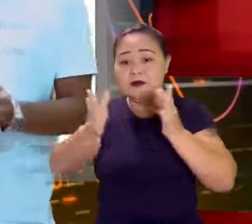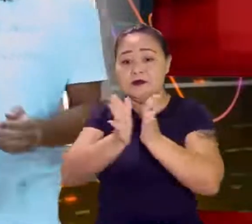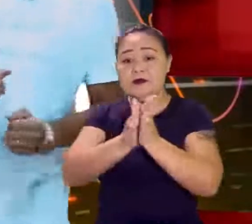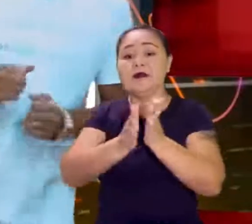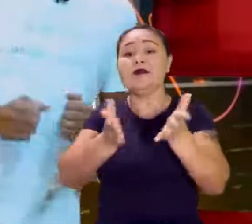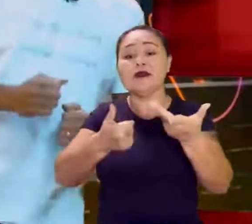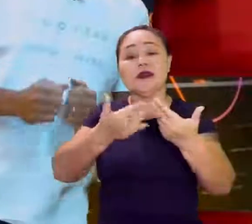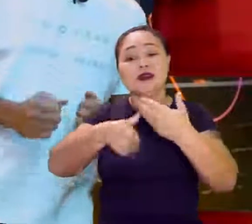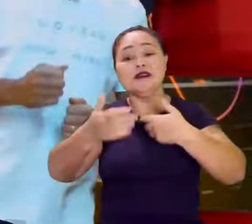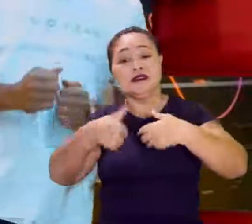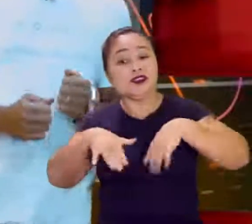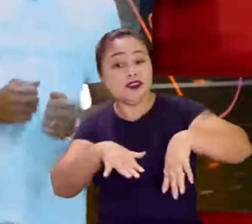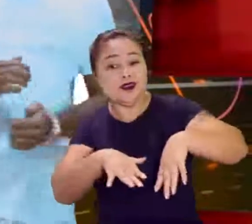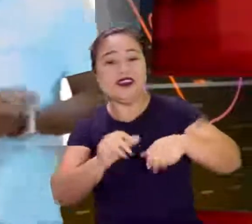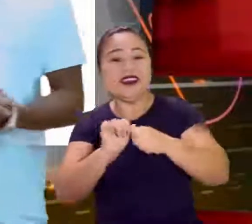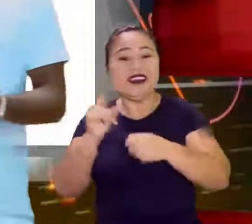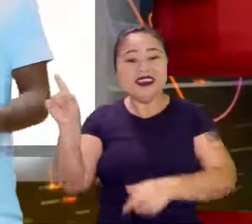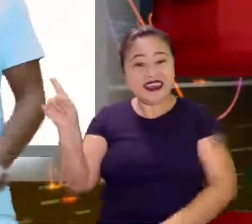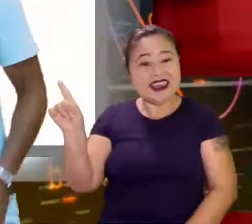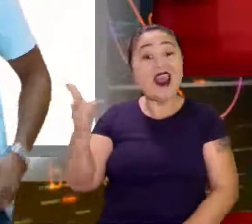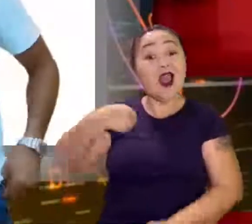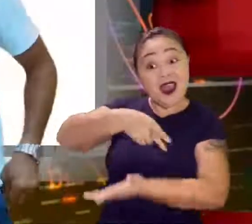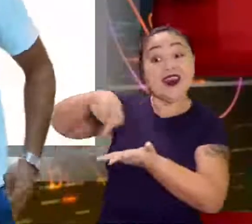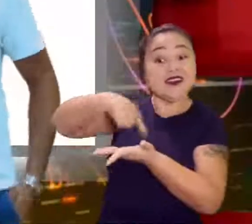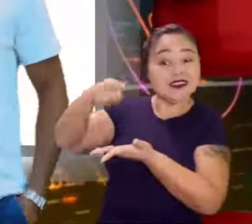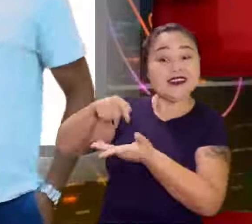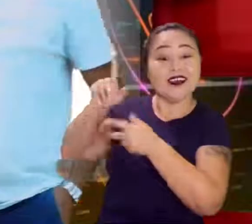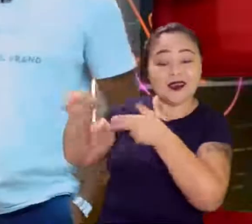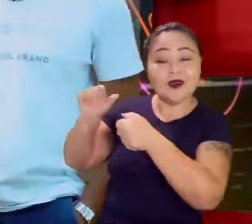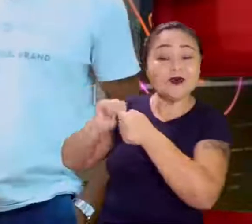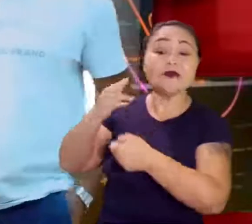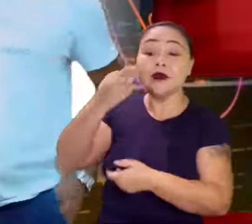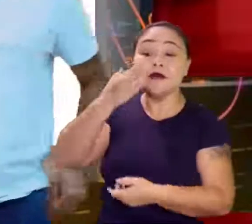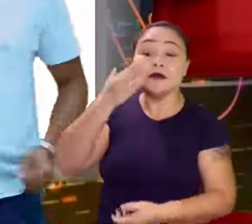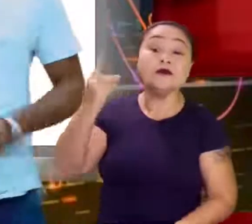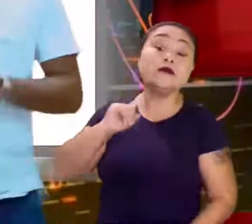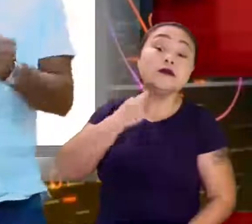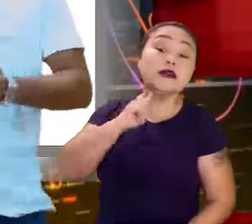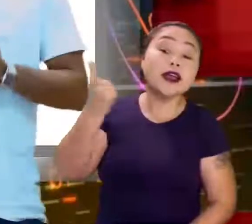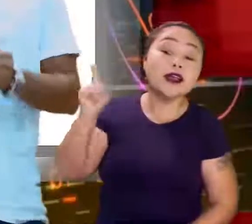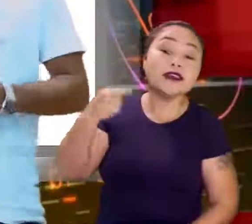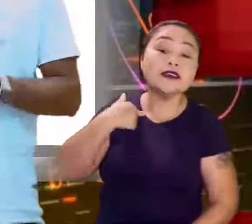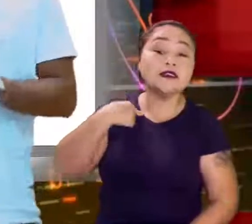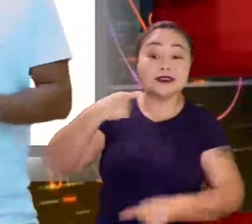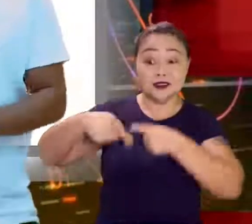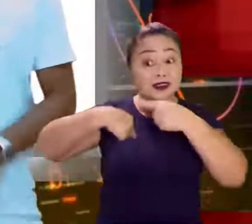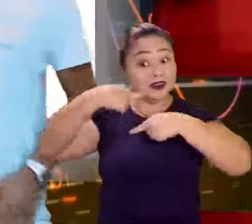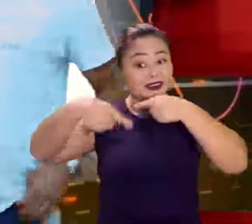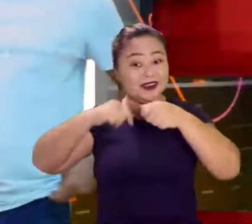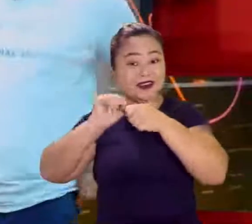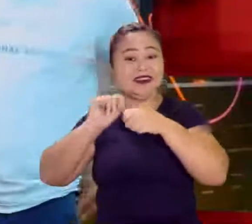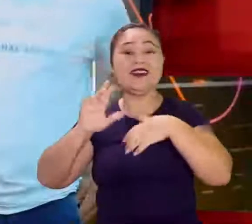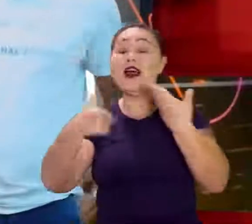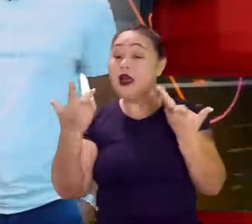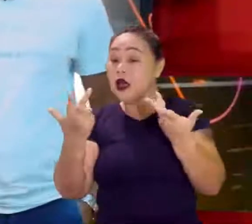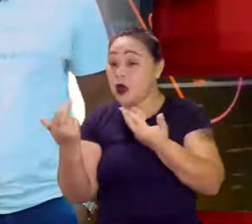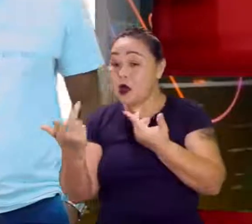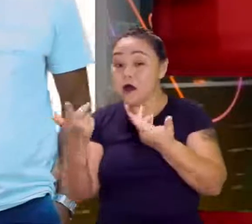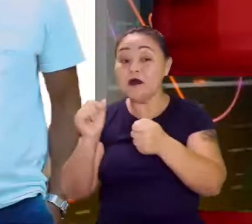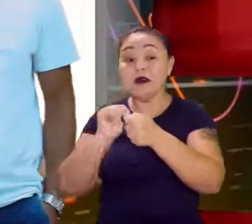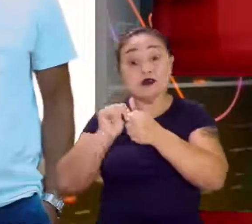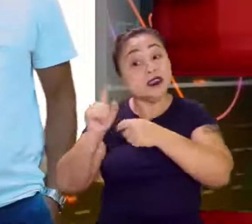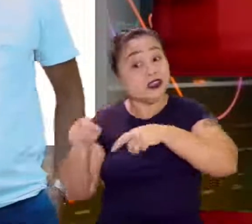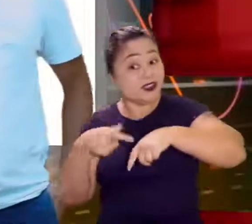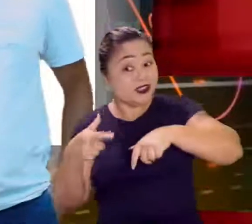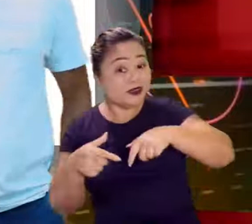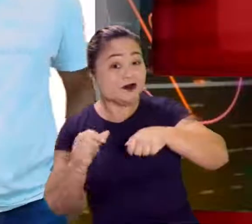bate e joga de ladinho. Olha aí o Cascão todinho ali, né? Só não tá desenrolando, mas ele tá quase. Bate e